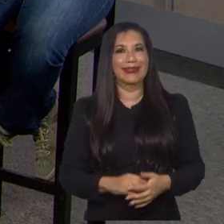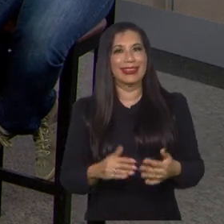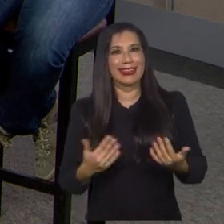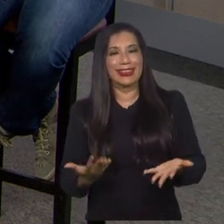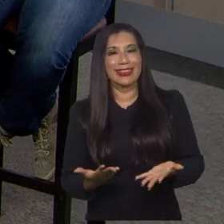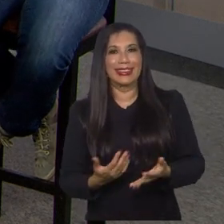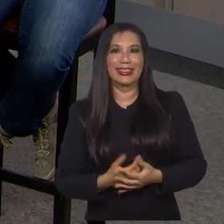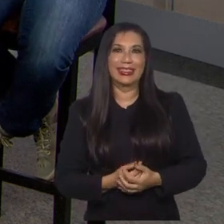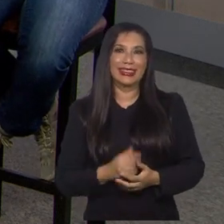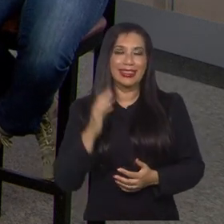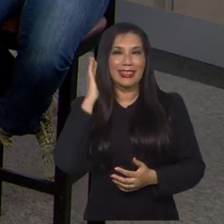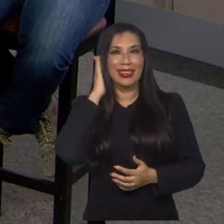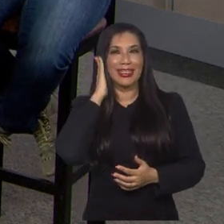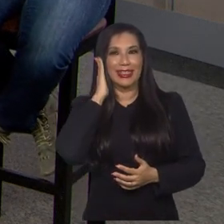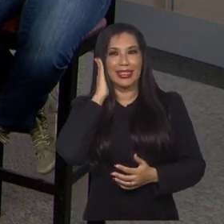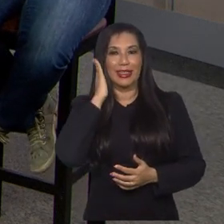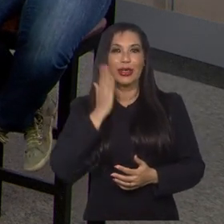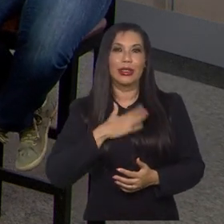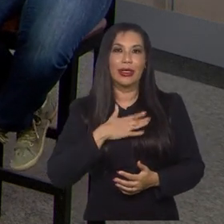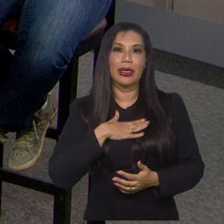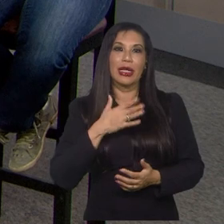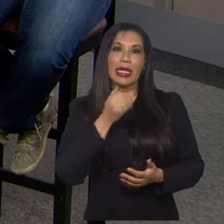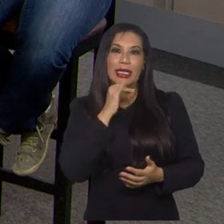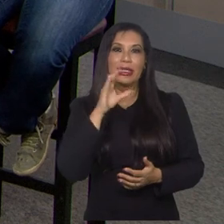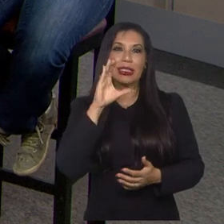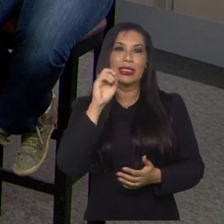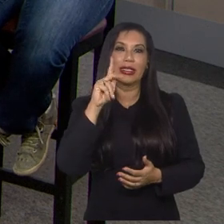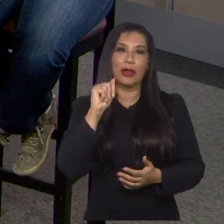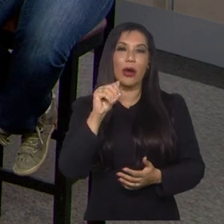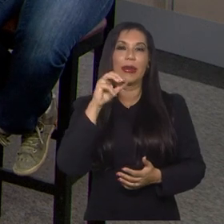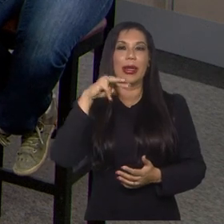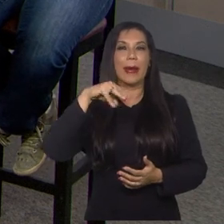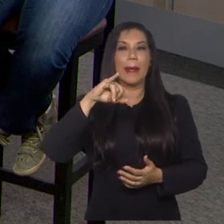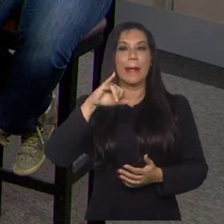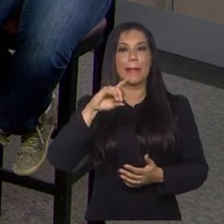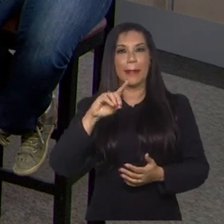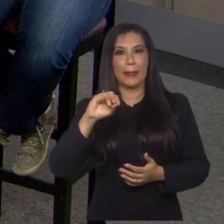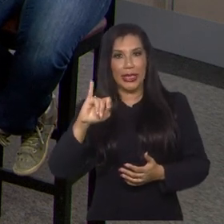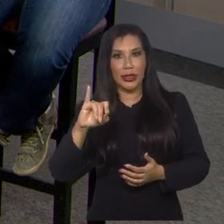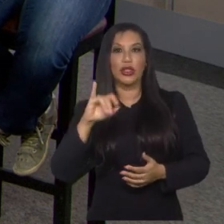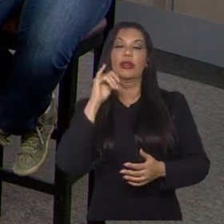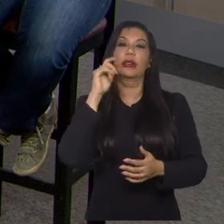Então, palpita. para mim, gostaria muito que fosse uma Copa da Mid. Eu acho que a Mid